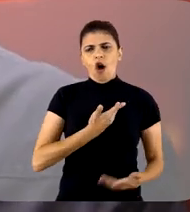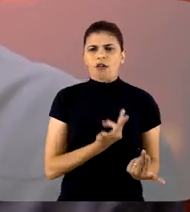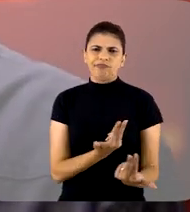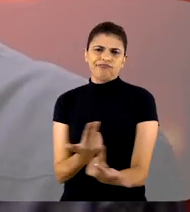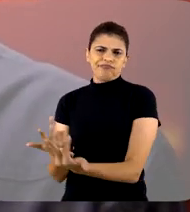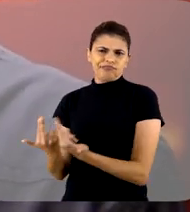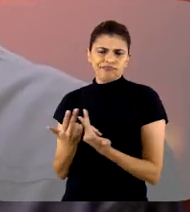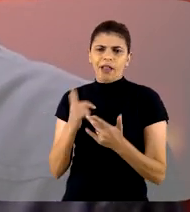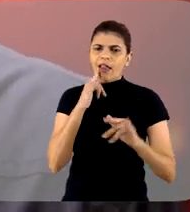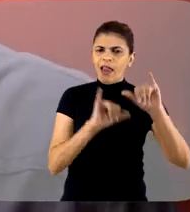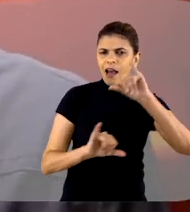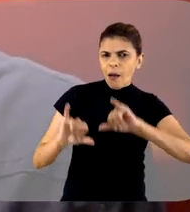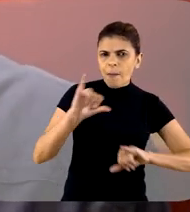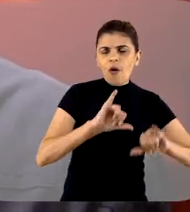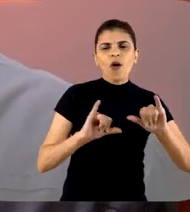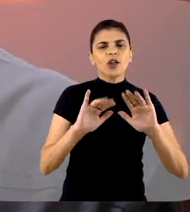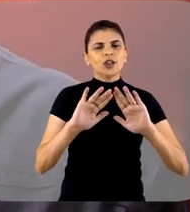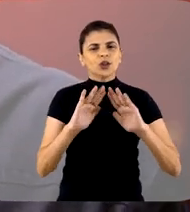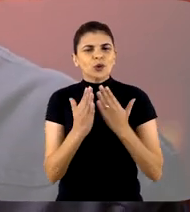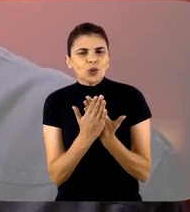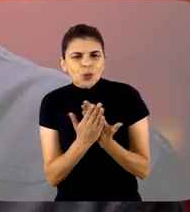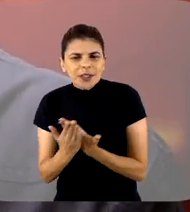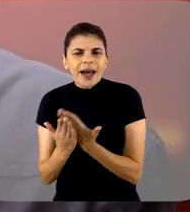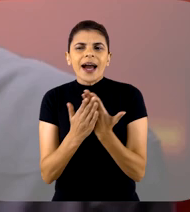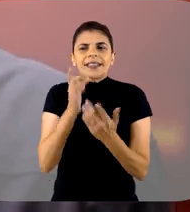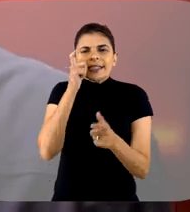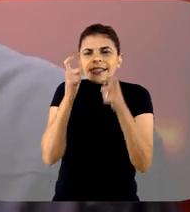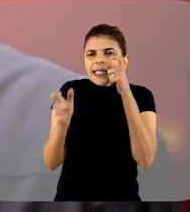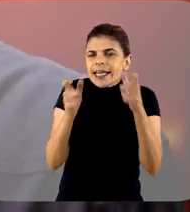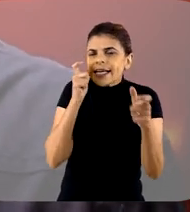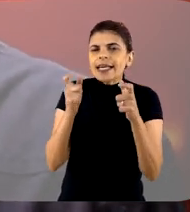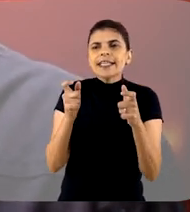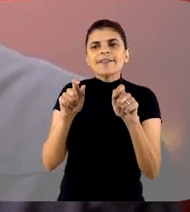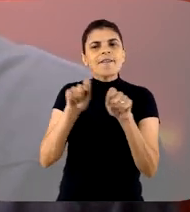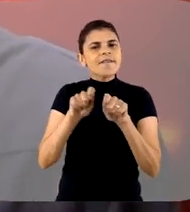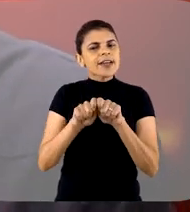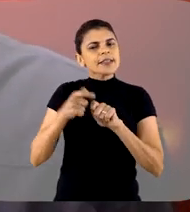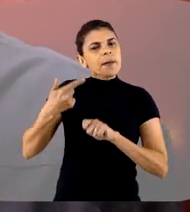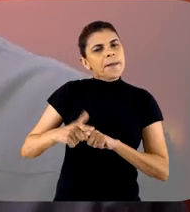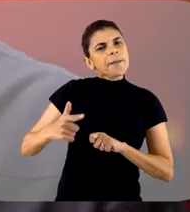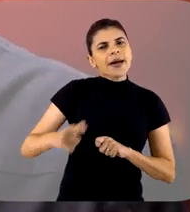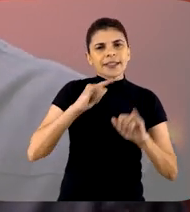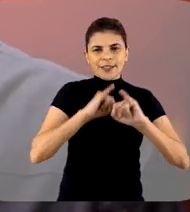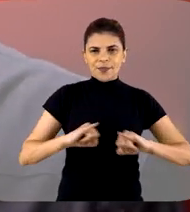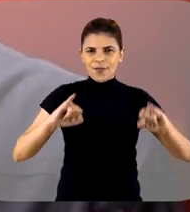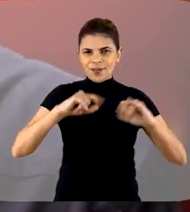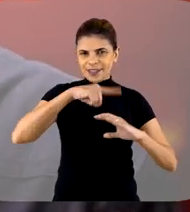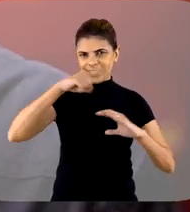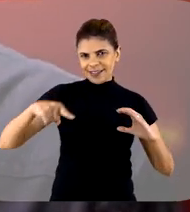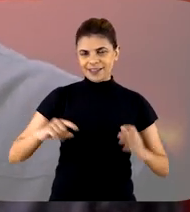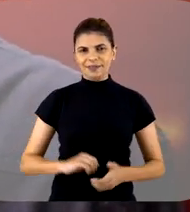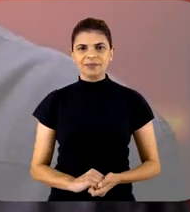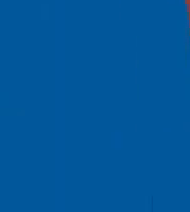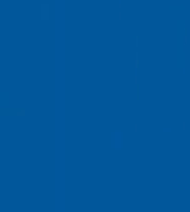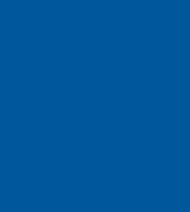meus colegas de laboratório, de estudantes. Daí que veio o interesse de fazer um pouquinho de divulgação